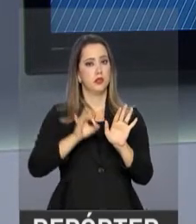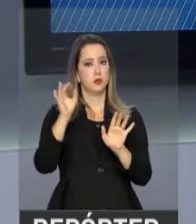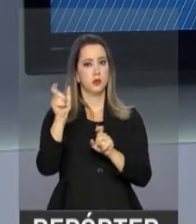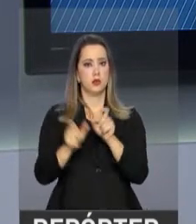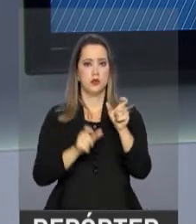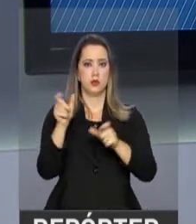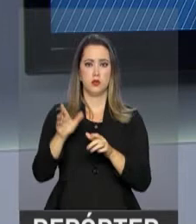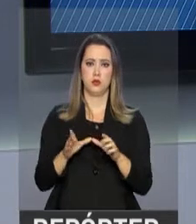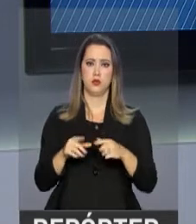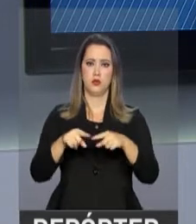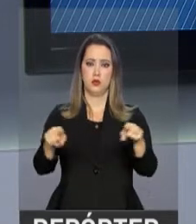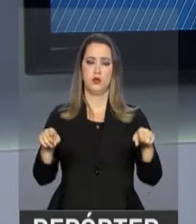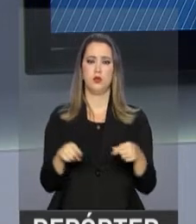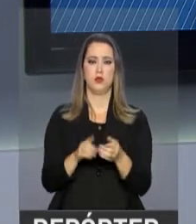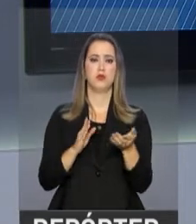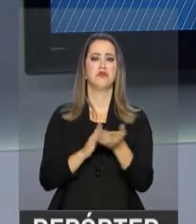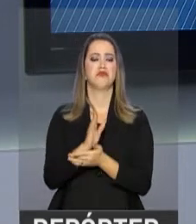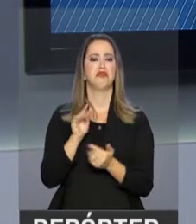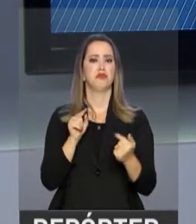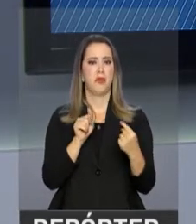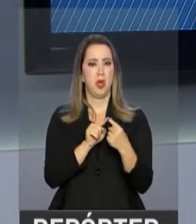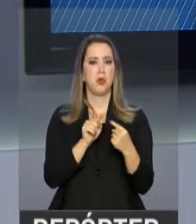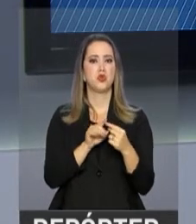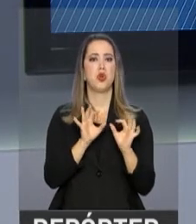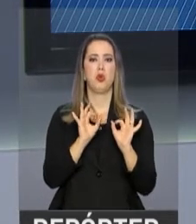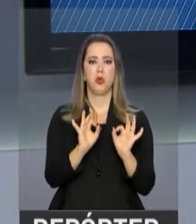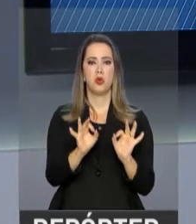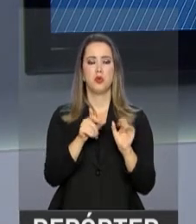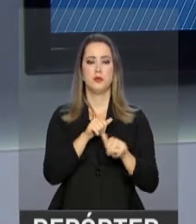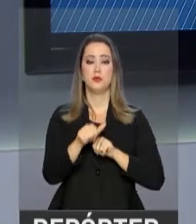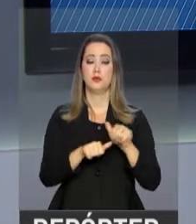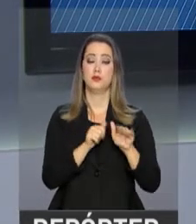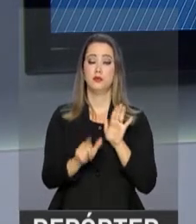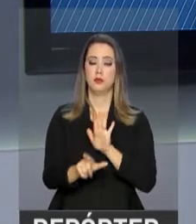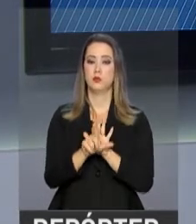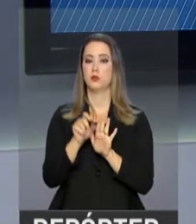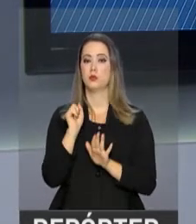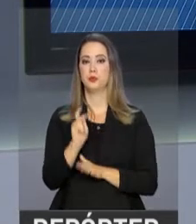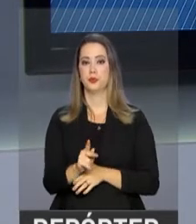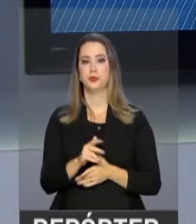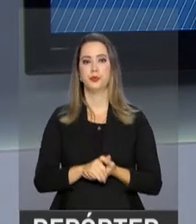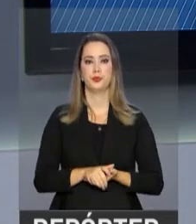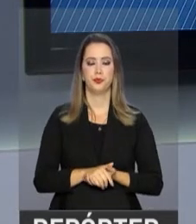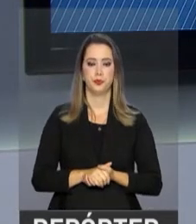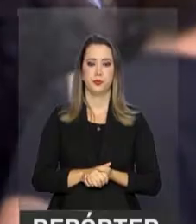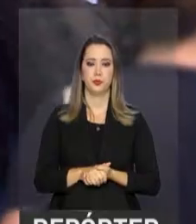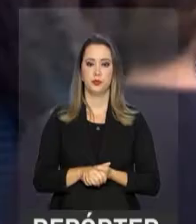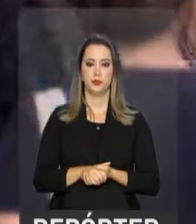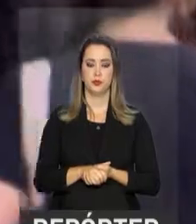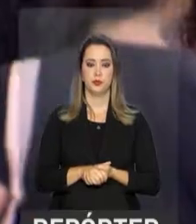comerciantes e lojistas apóiam a aprovação das mudanças nas regras da aposentadoria